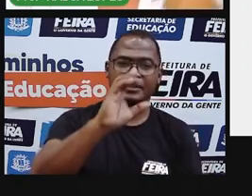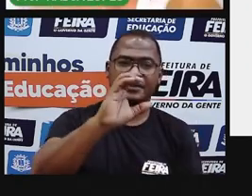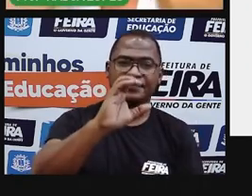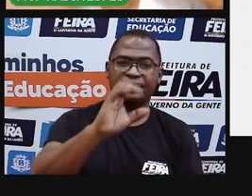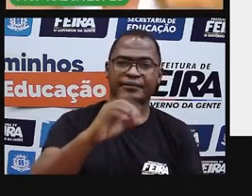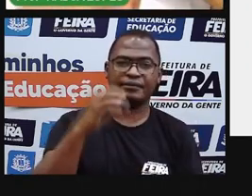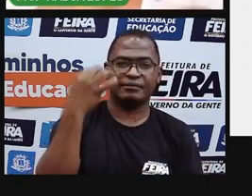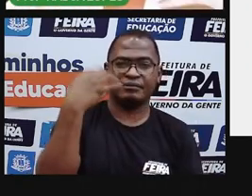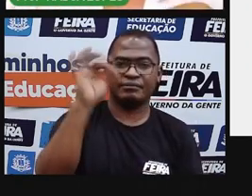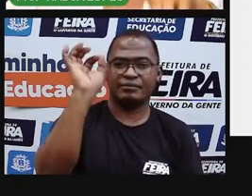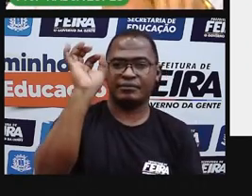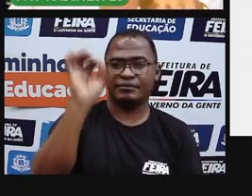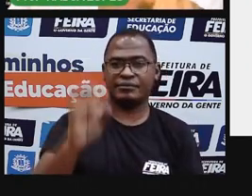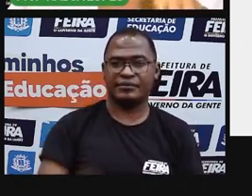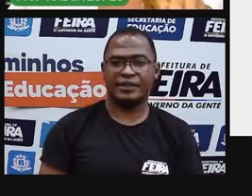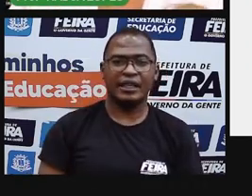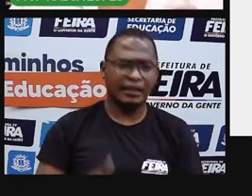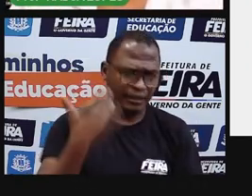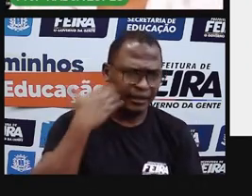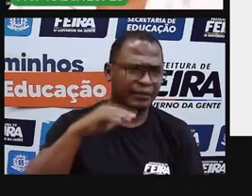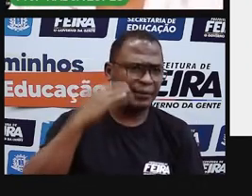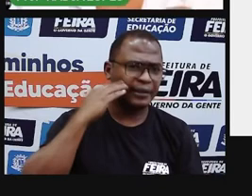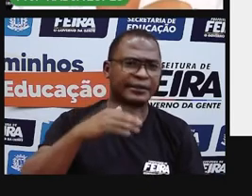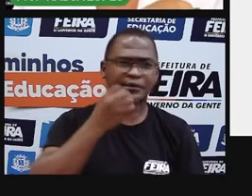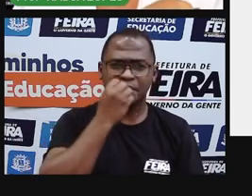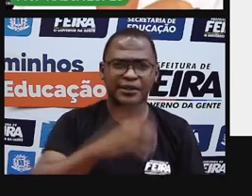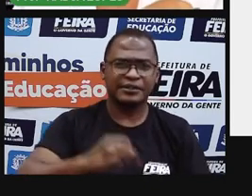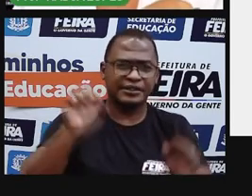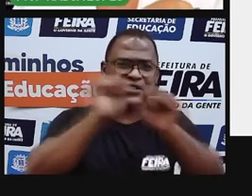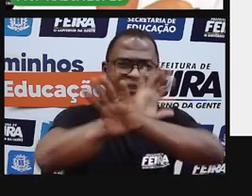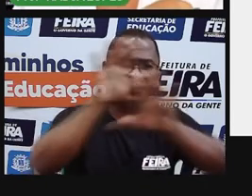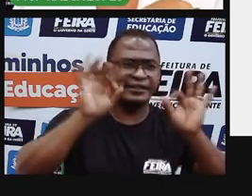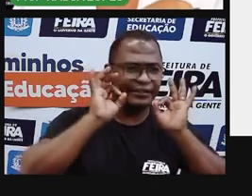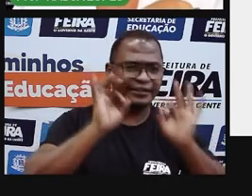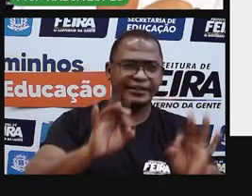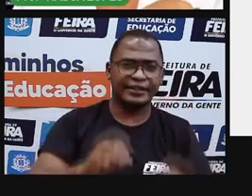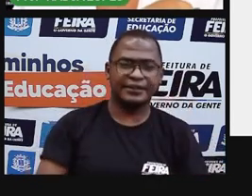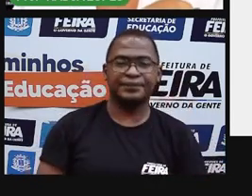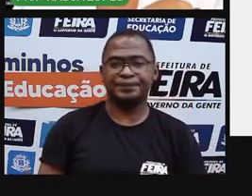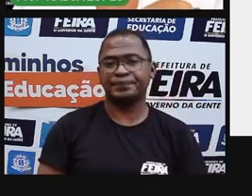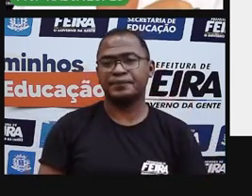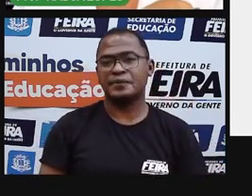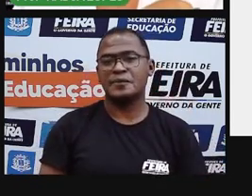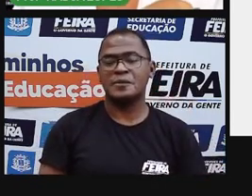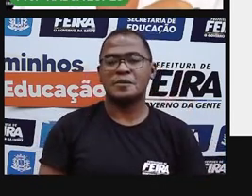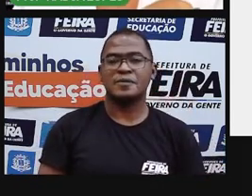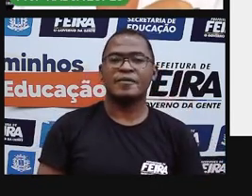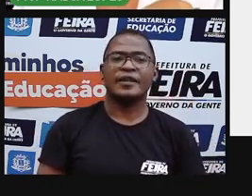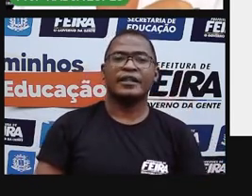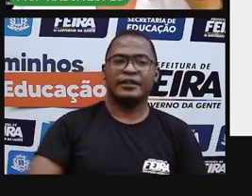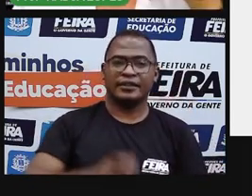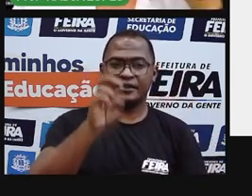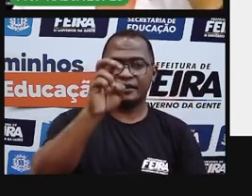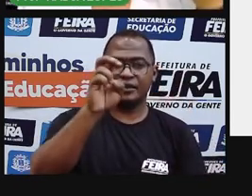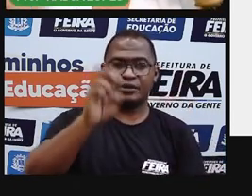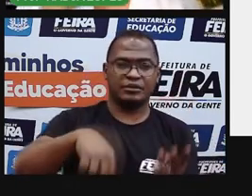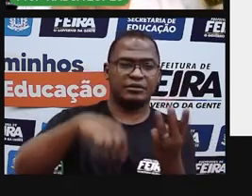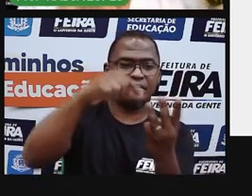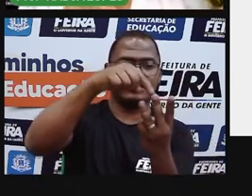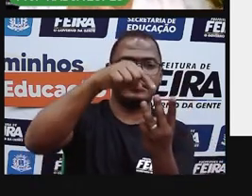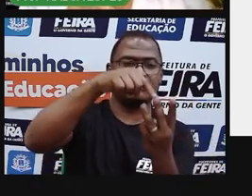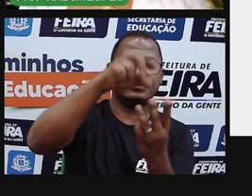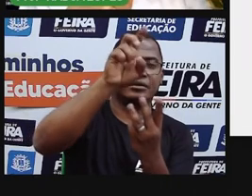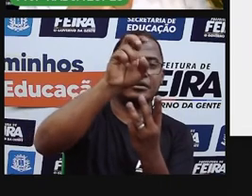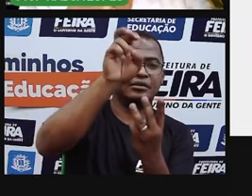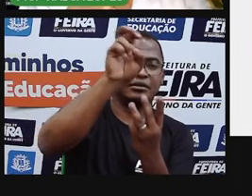conferir aí Espero que vocês estejam atacando aí de casa a próxima 5 dezenas ó